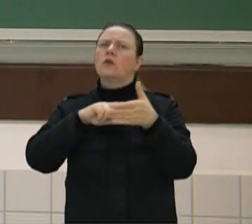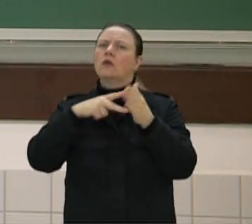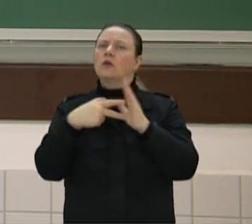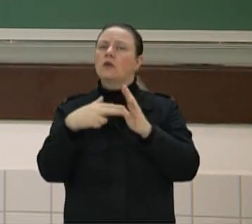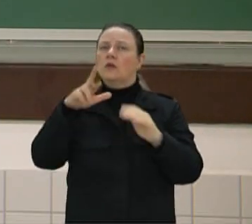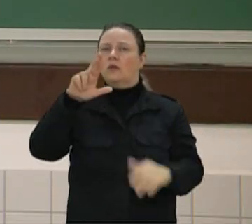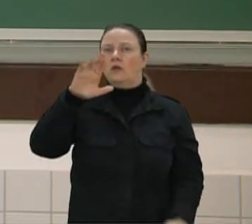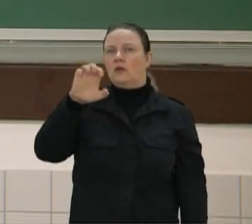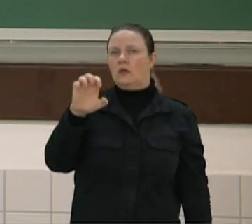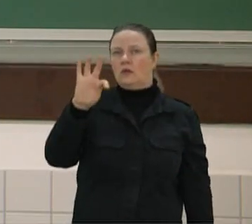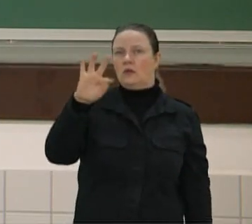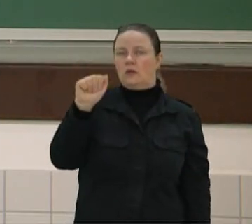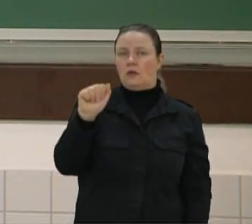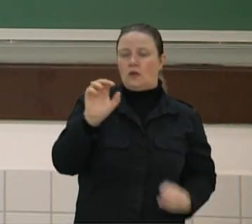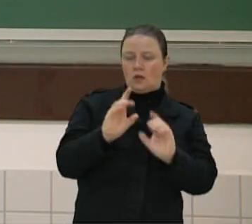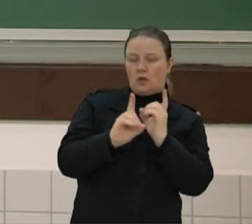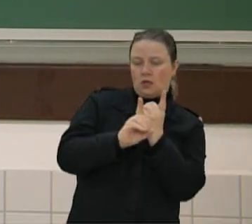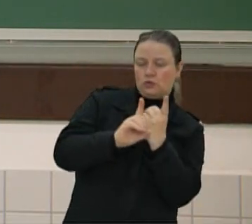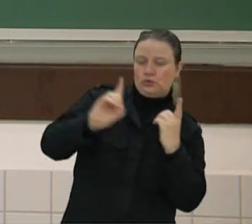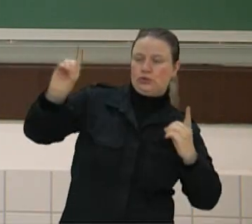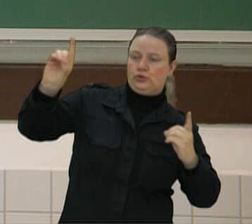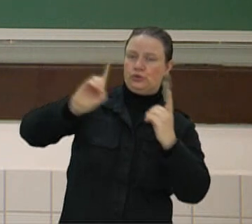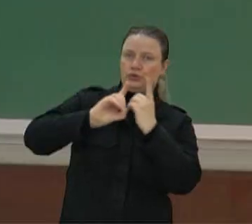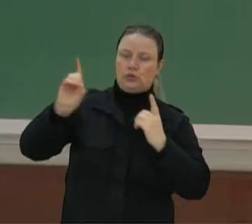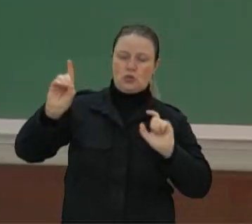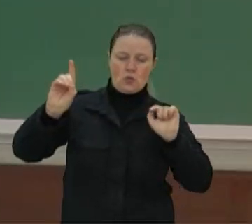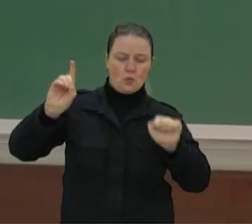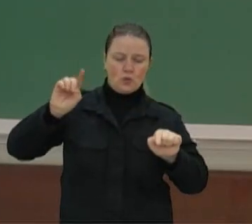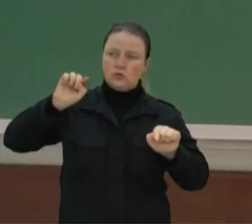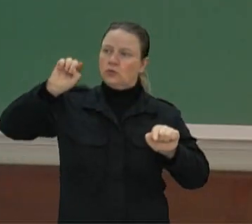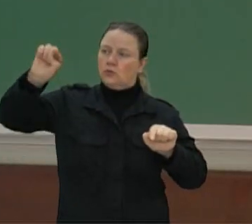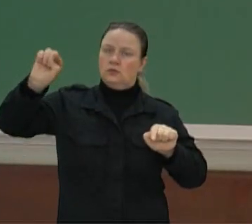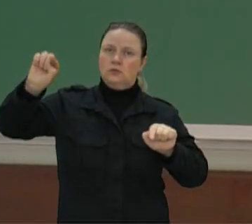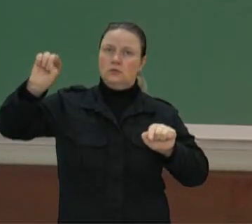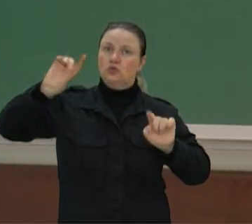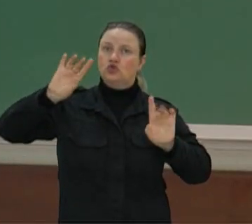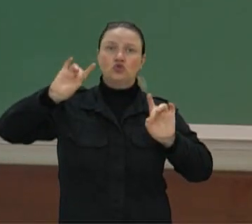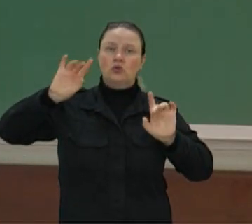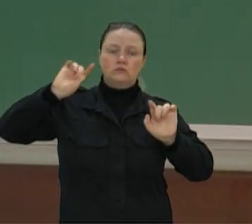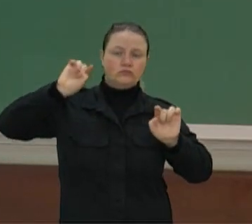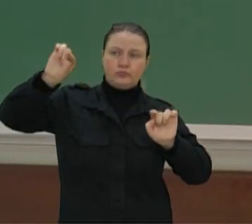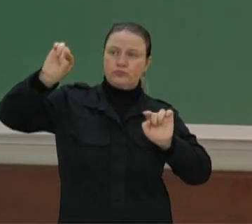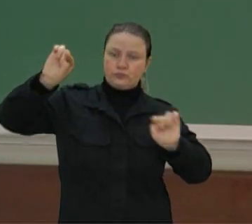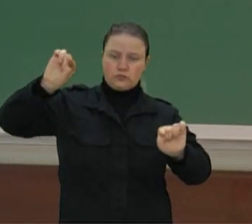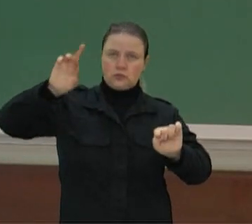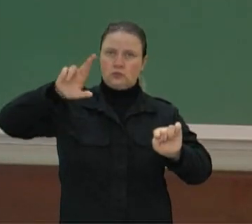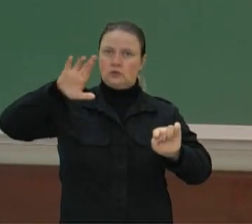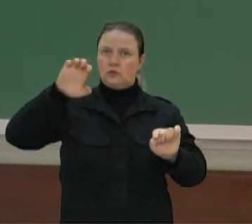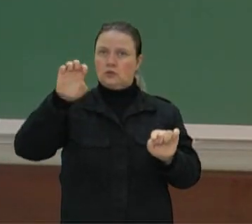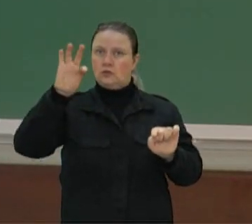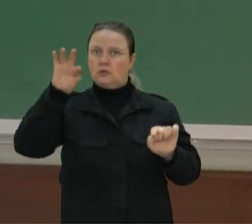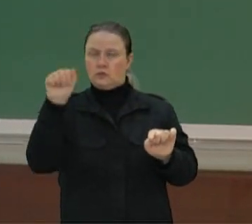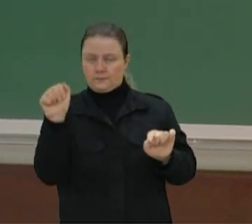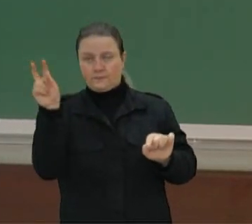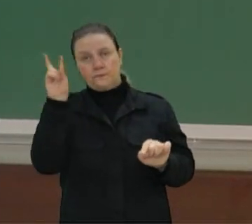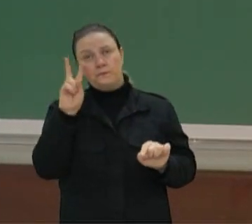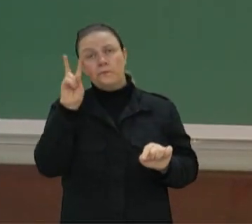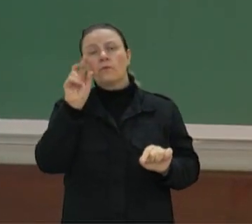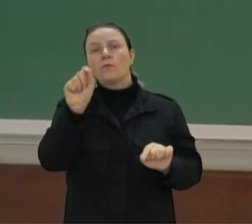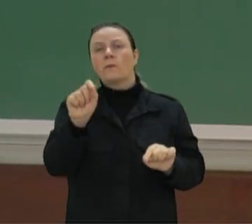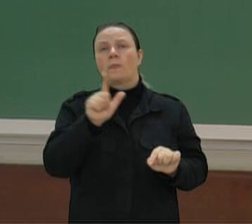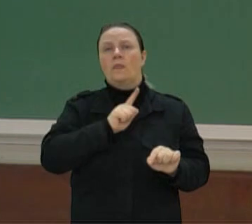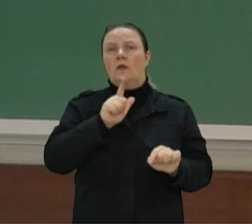reta? A distância entre dois pontos. Para fazer uma reta, basta ter 2 pontos. 2 pontos, lembrando que eu